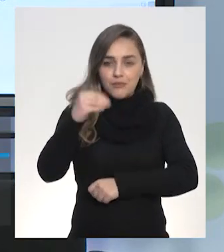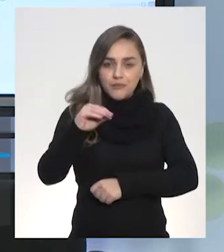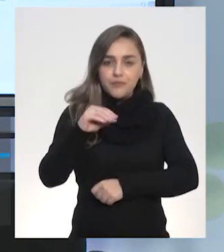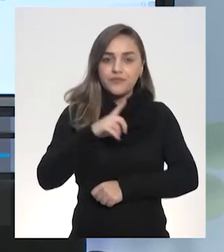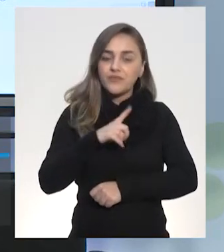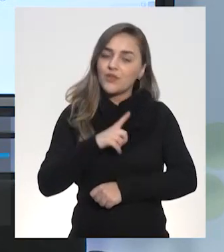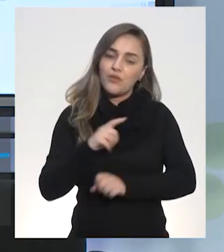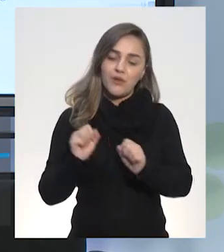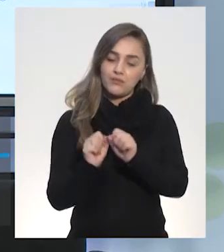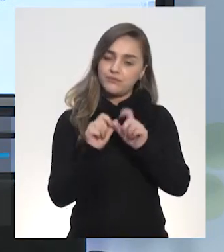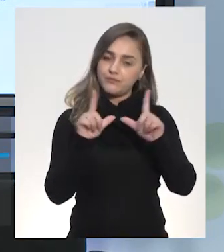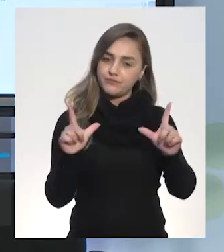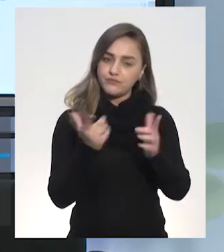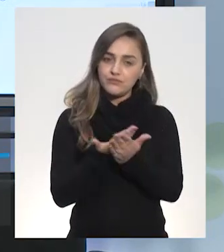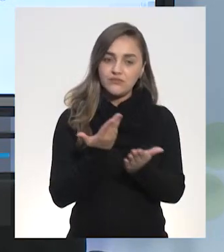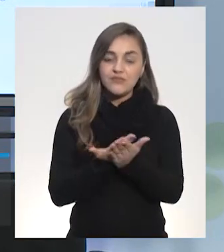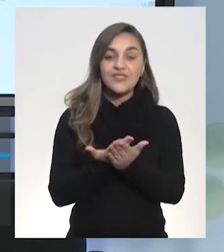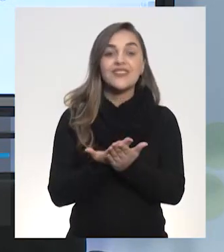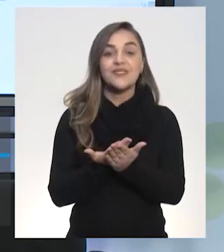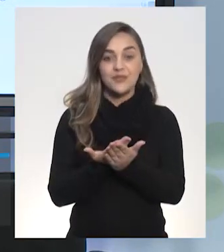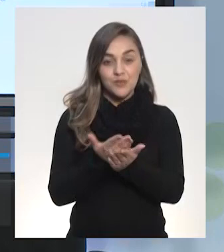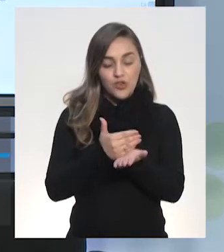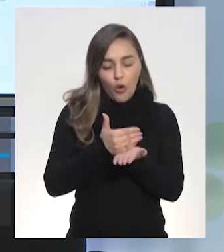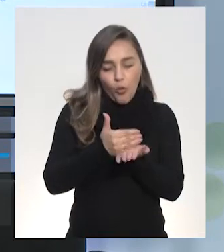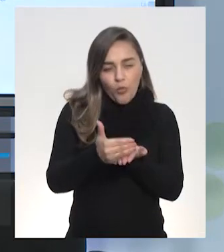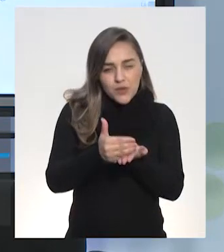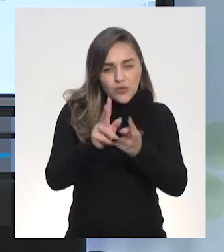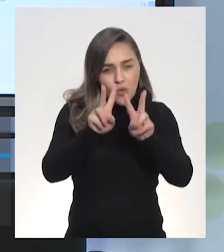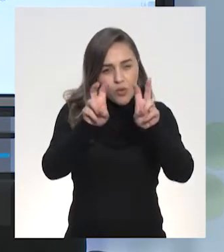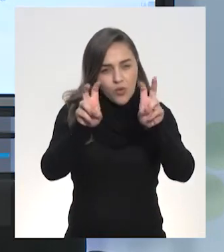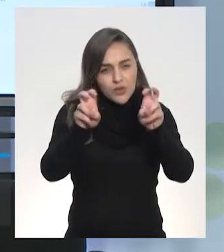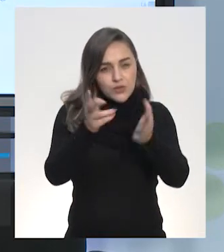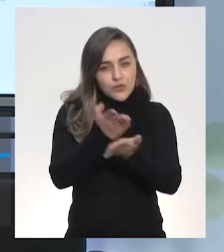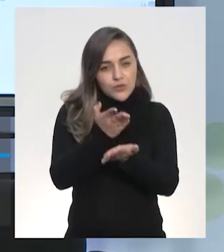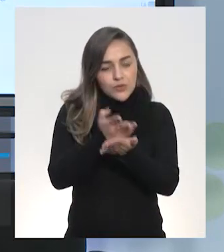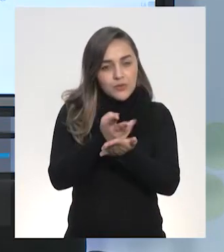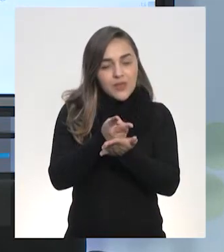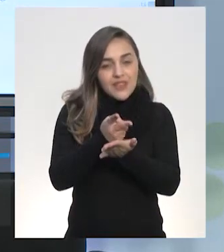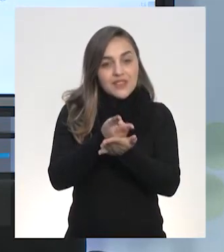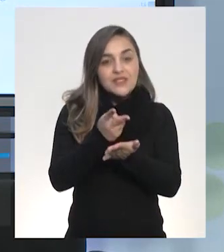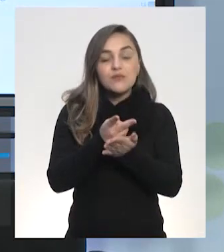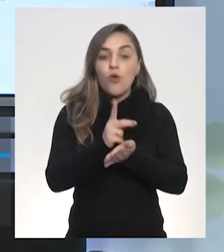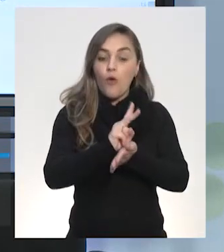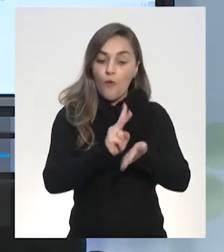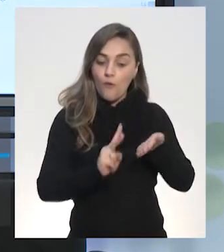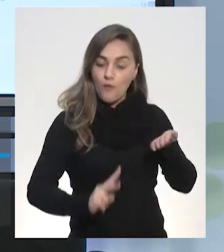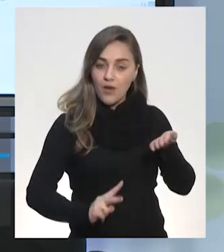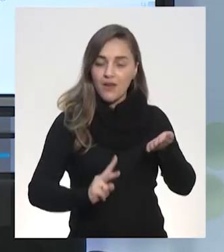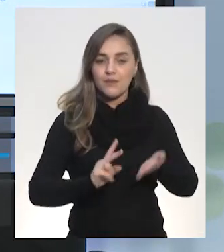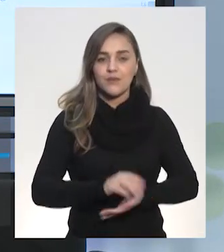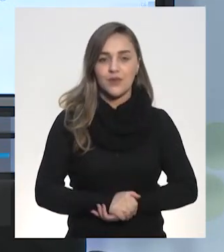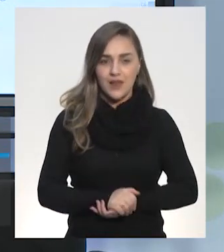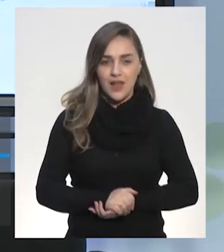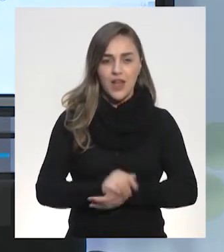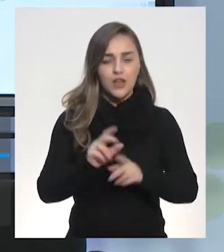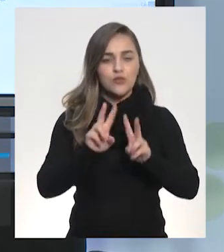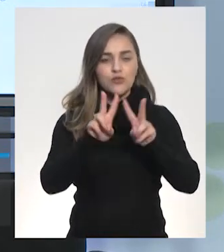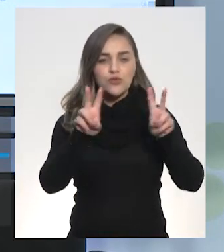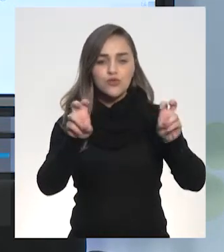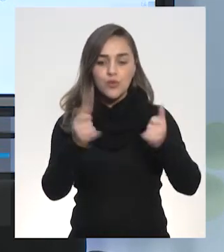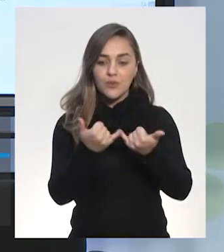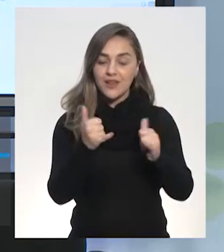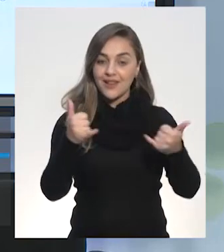novo, lógico, né? Mas tem a aula que a gente começou a falar desse assunto, que a gente está falando do vocabulário aí, sobre eletricidade,